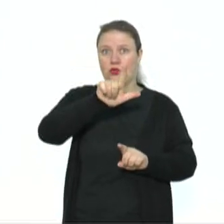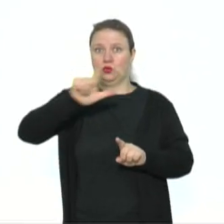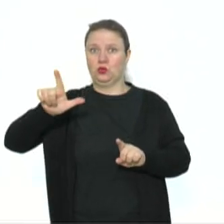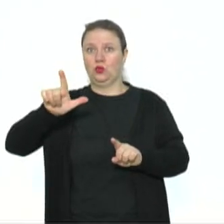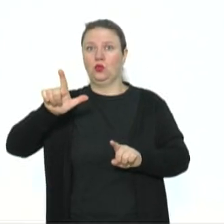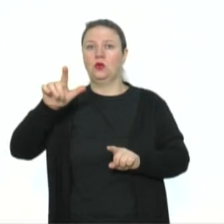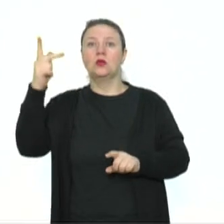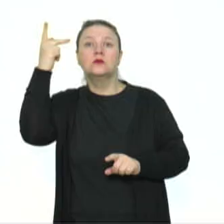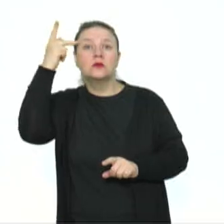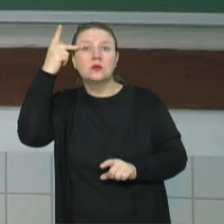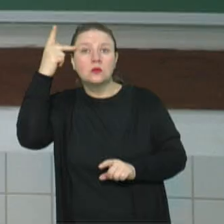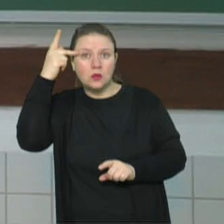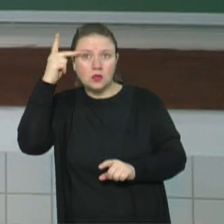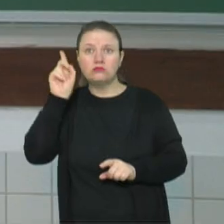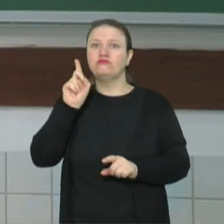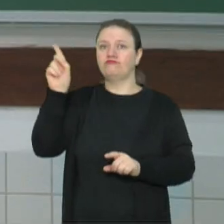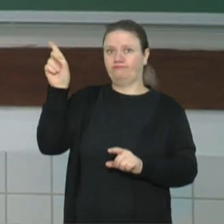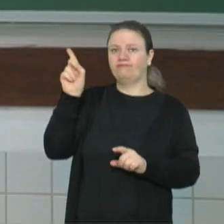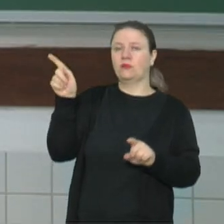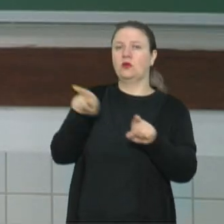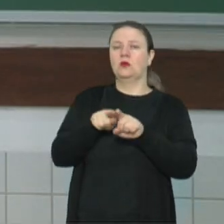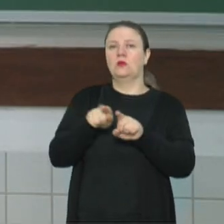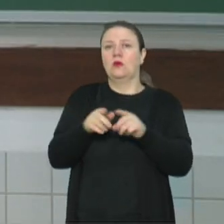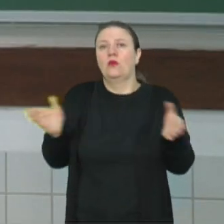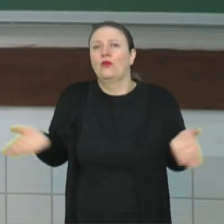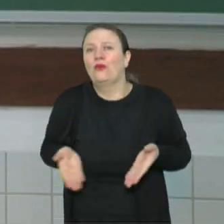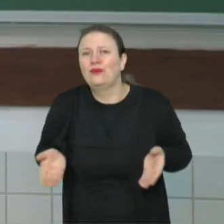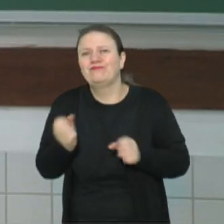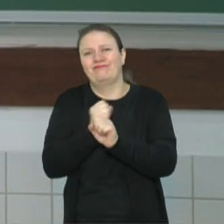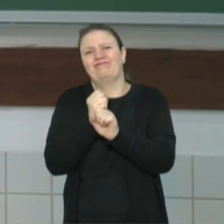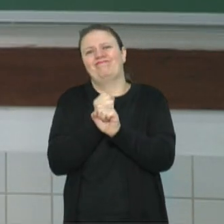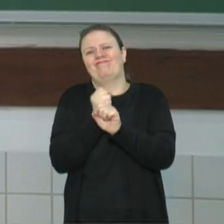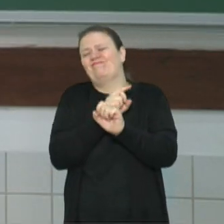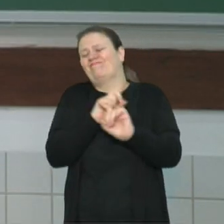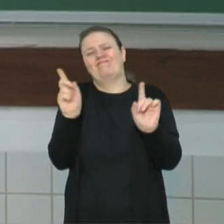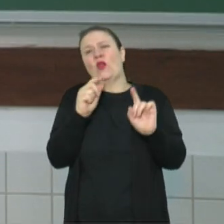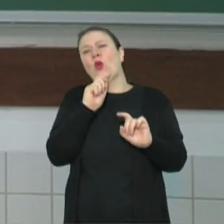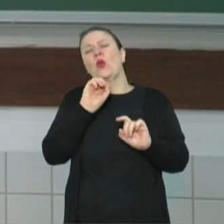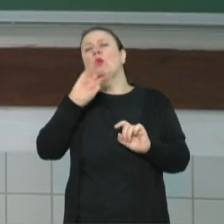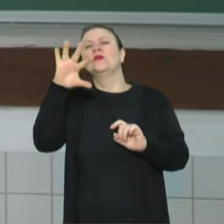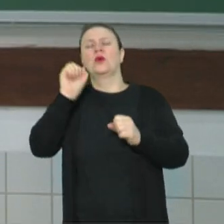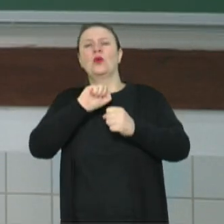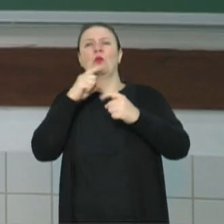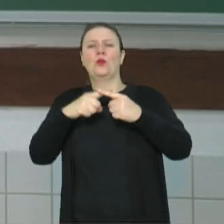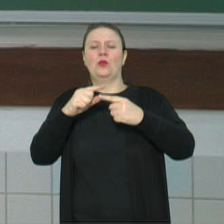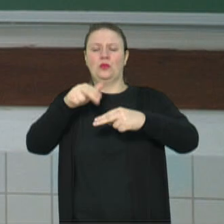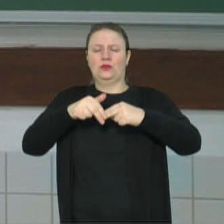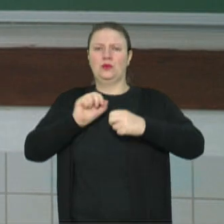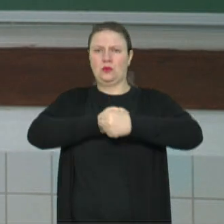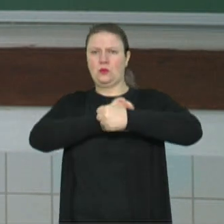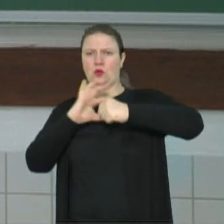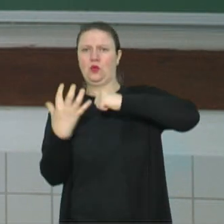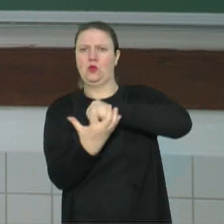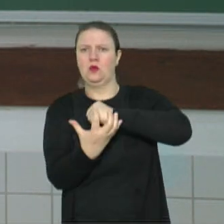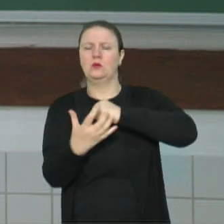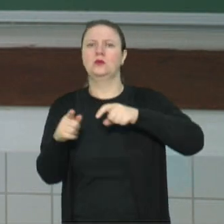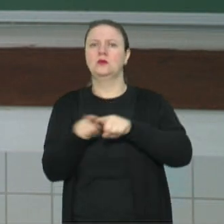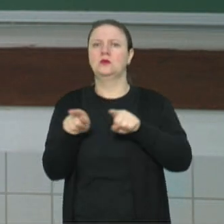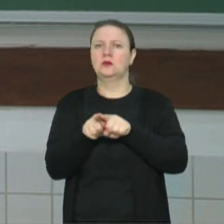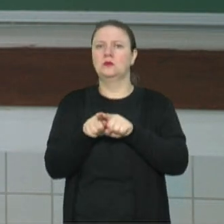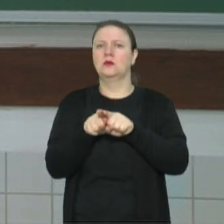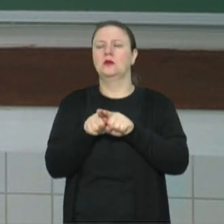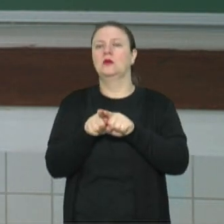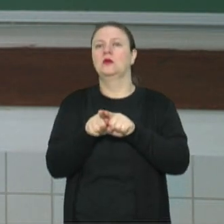do Ibirapuera. Então esse ano acabou não acontecendo, né, em virtude de toda a pandemia que estamos vivendo. Então, mas geralmente